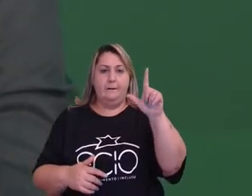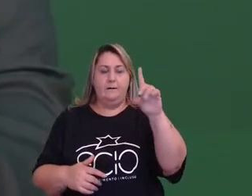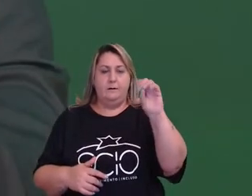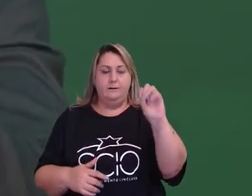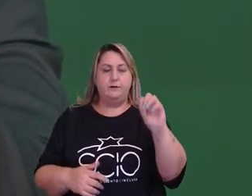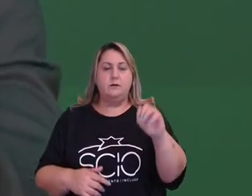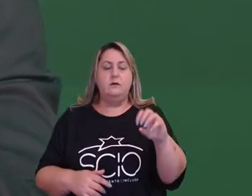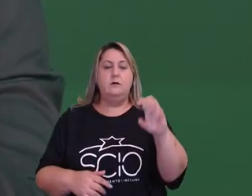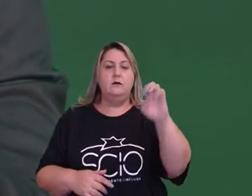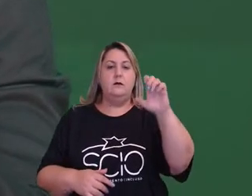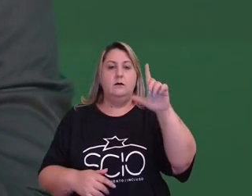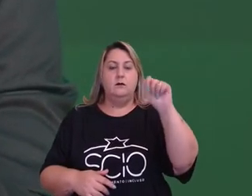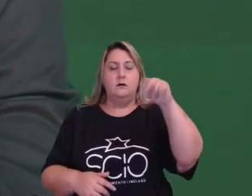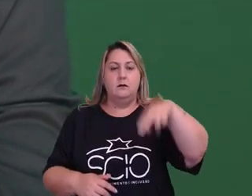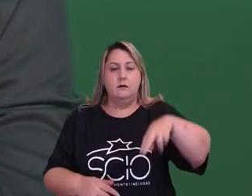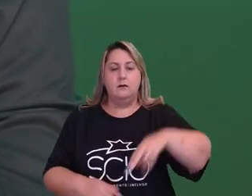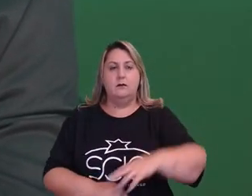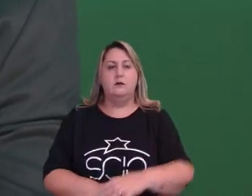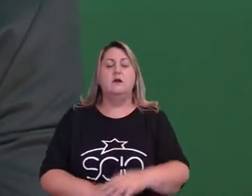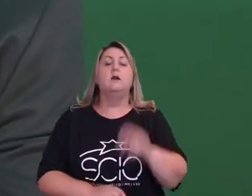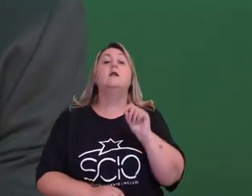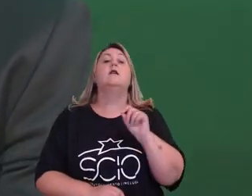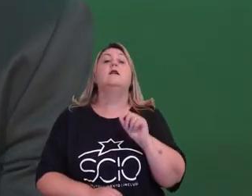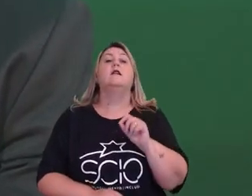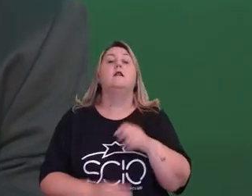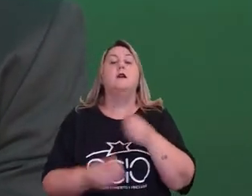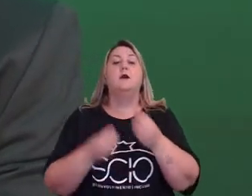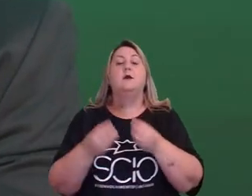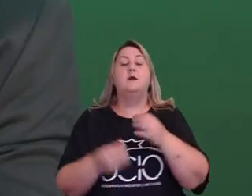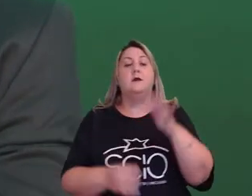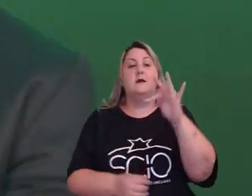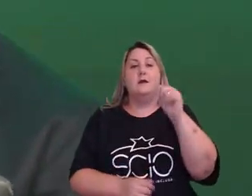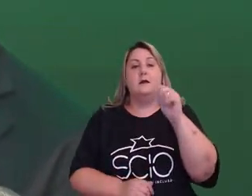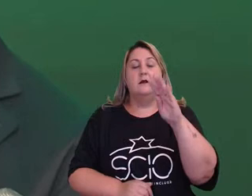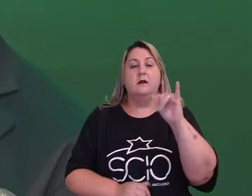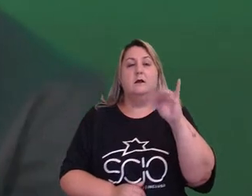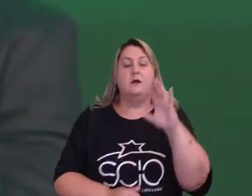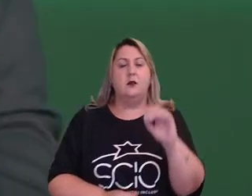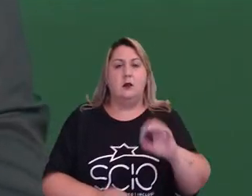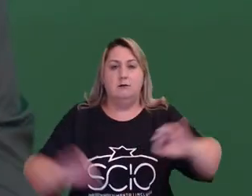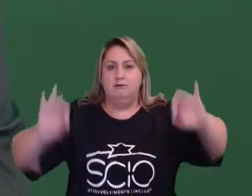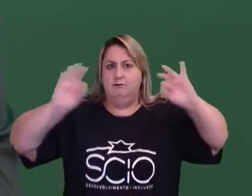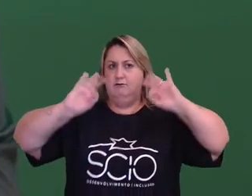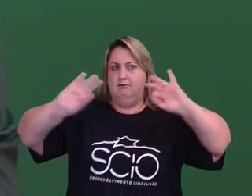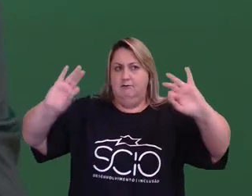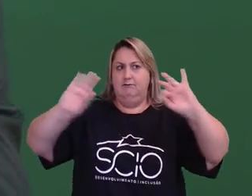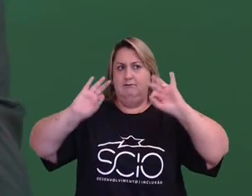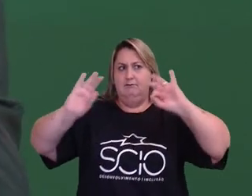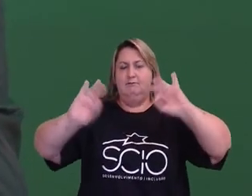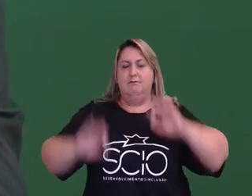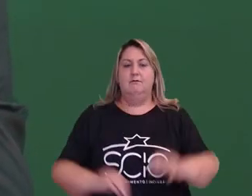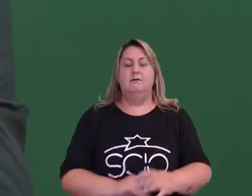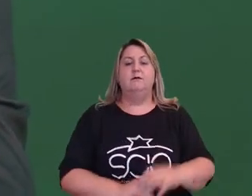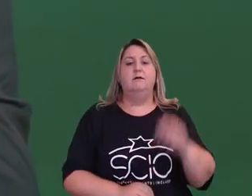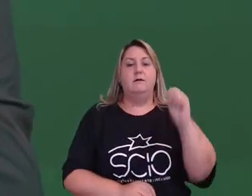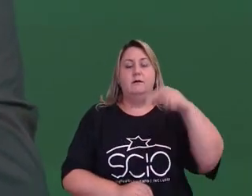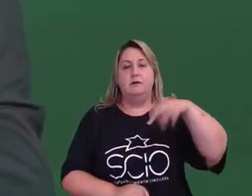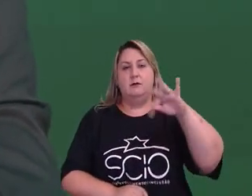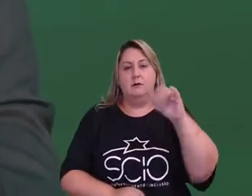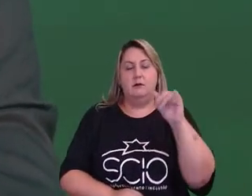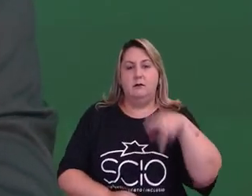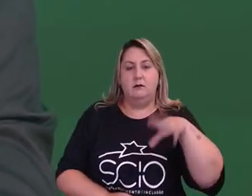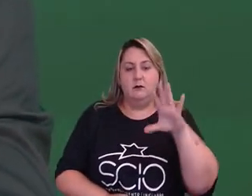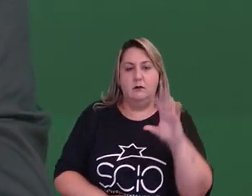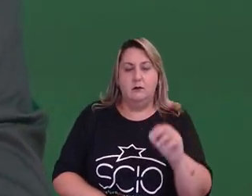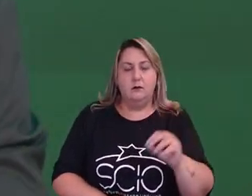quem mais. O Elan. E aí, Elan, como é que são as coisas, parceiro? O Fábio Rodrigues, top. Tamo top também, Antônio Barbosa,